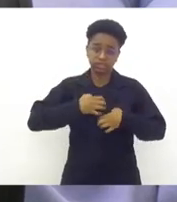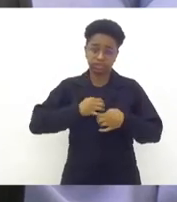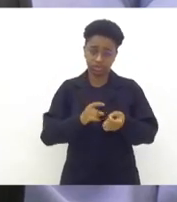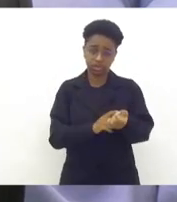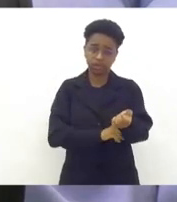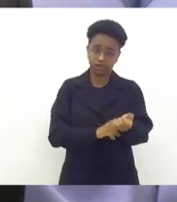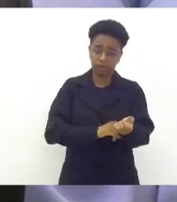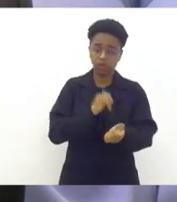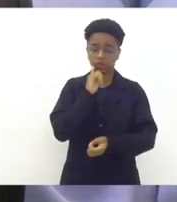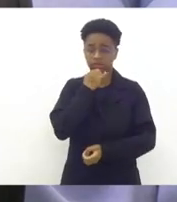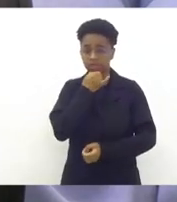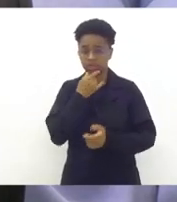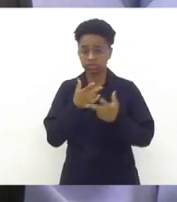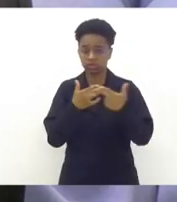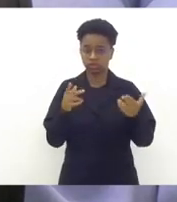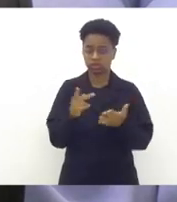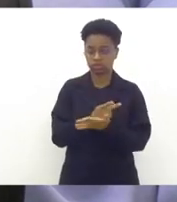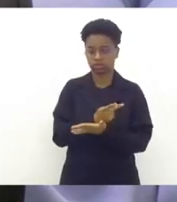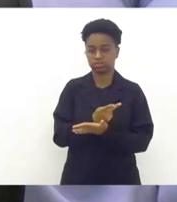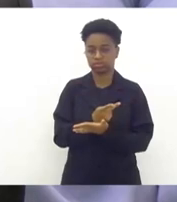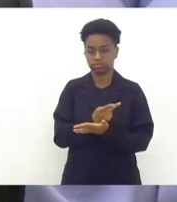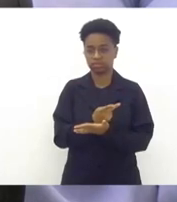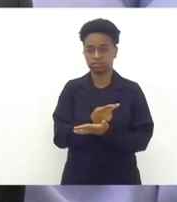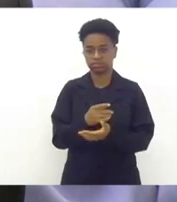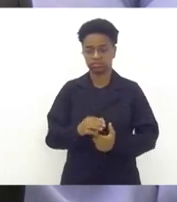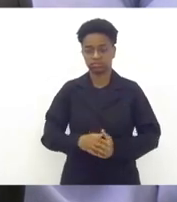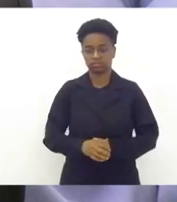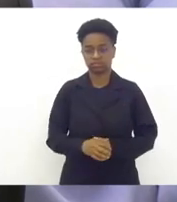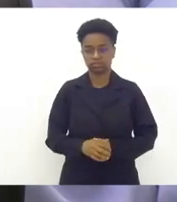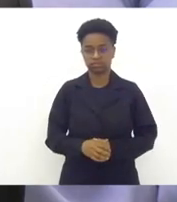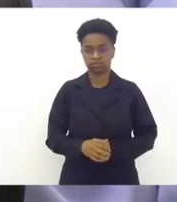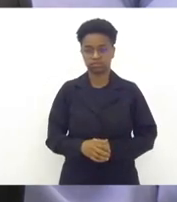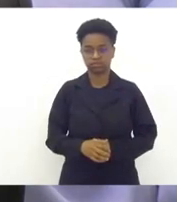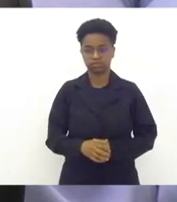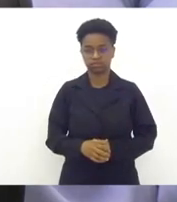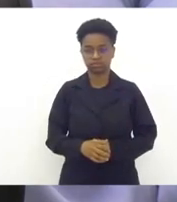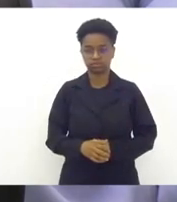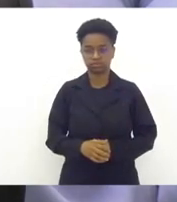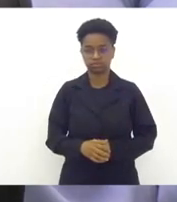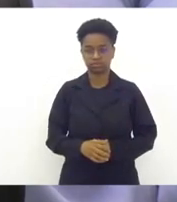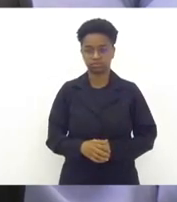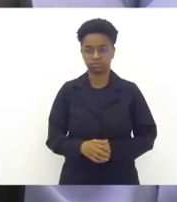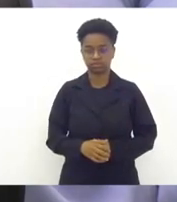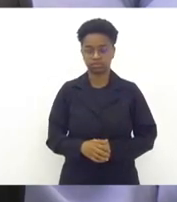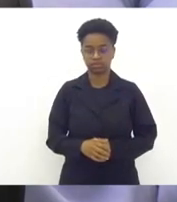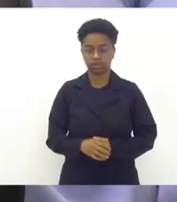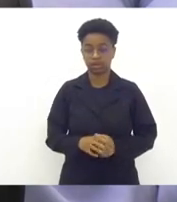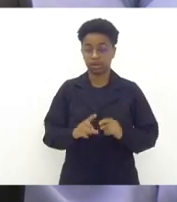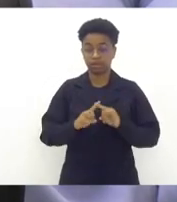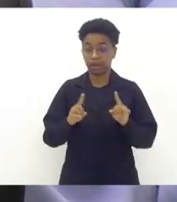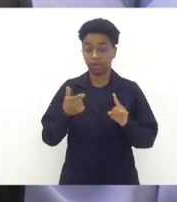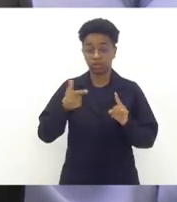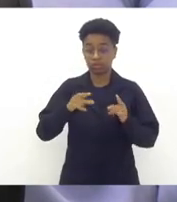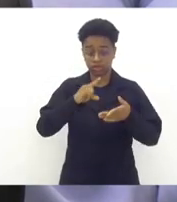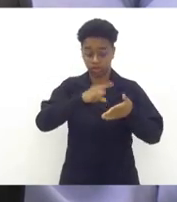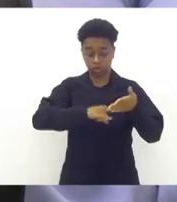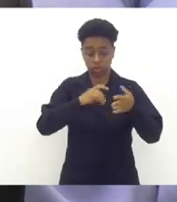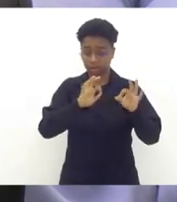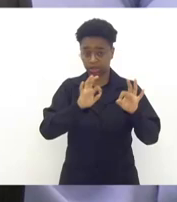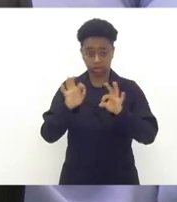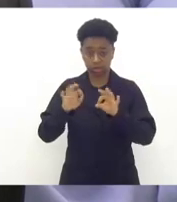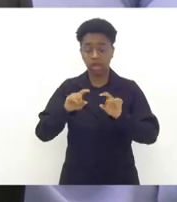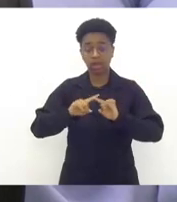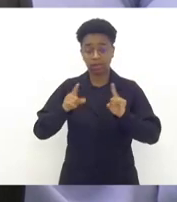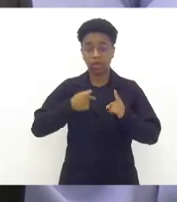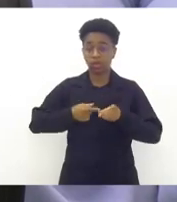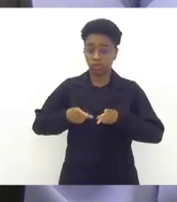nervoso, triste com tudo que estava acontecendo. Aí, mesmo sem um mandato, eu continuei preso e depois gerou um